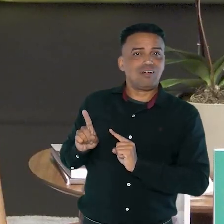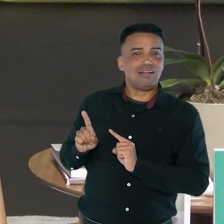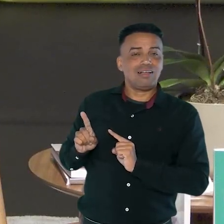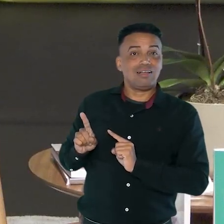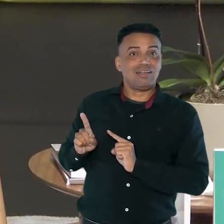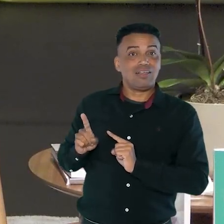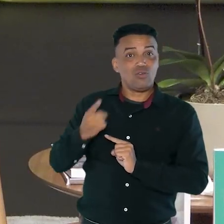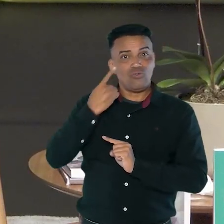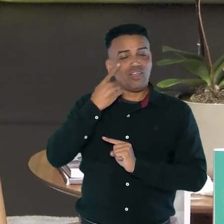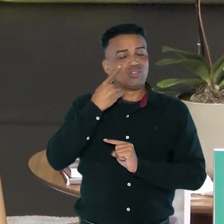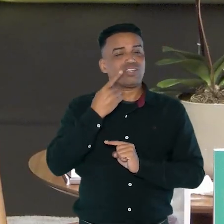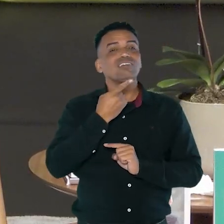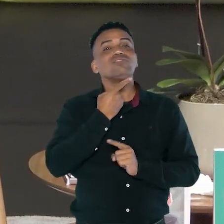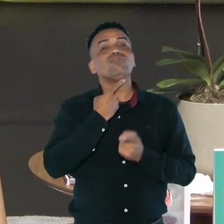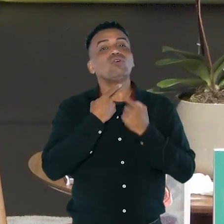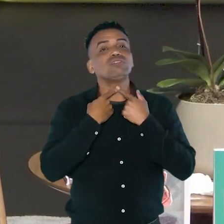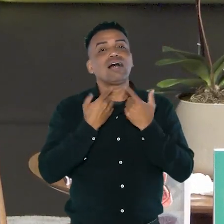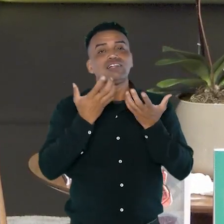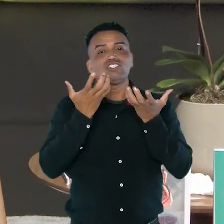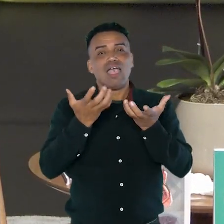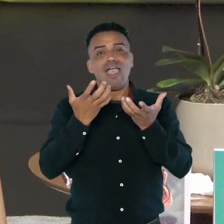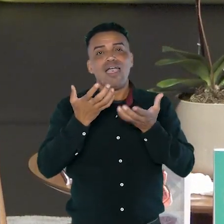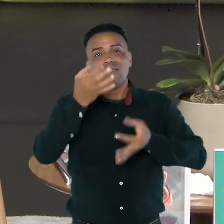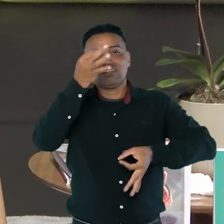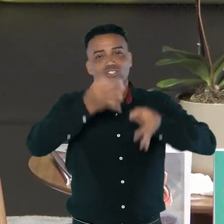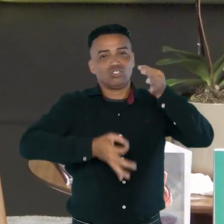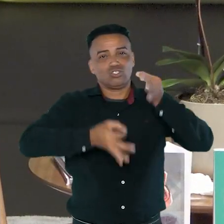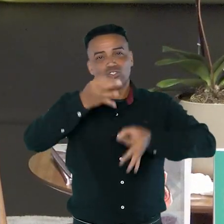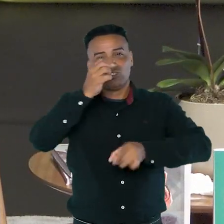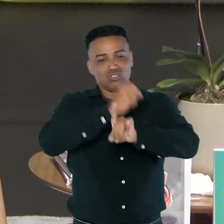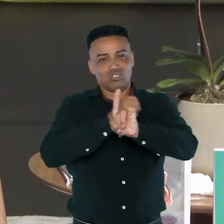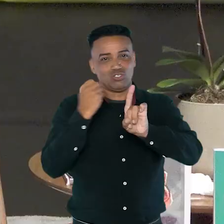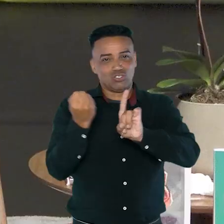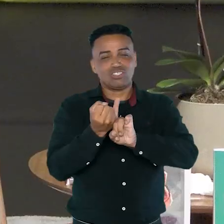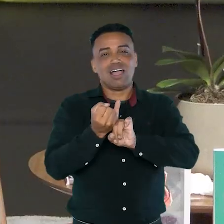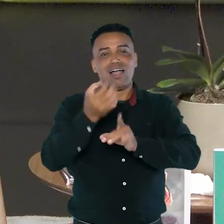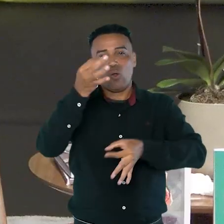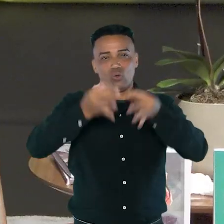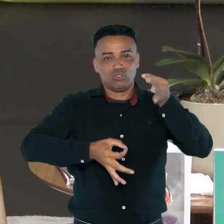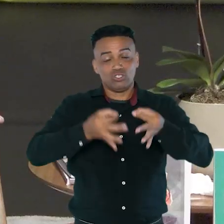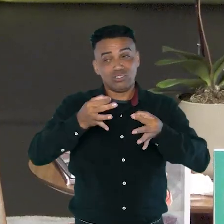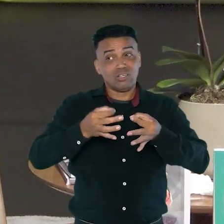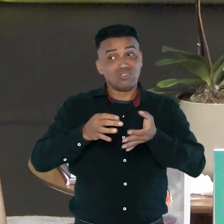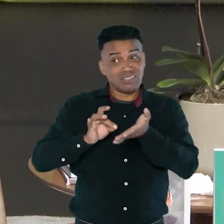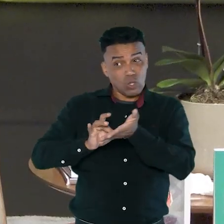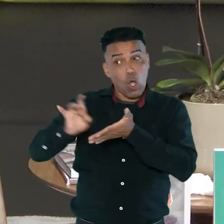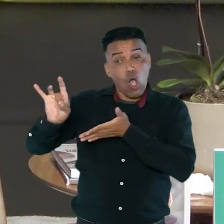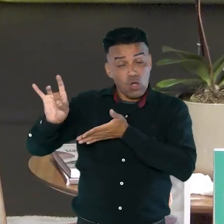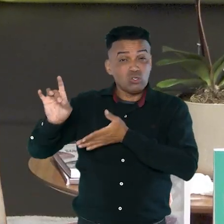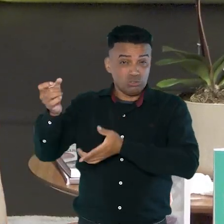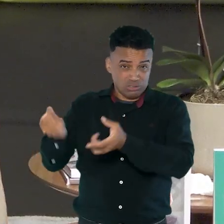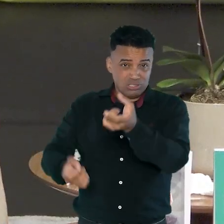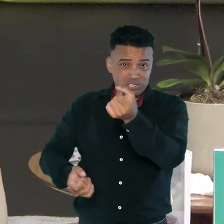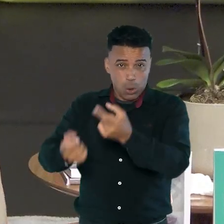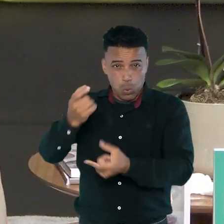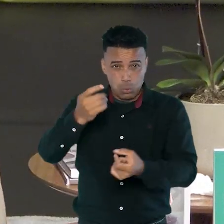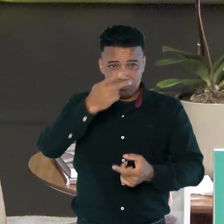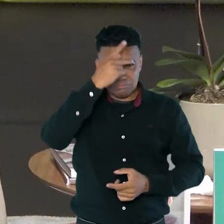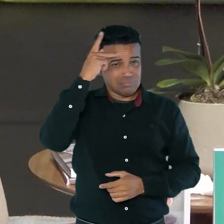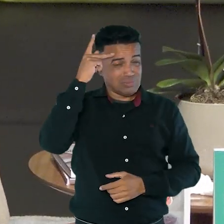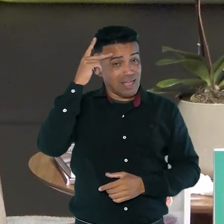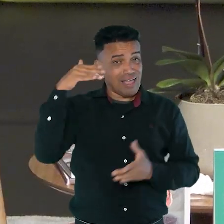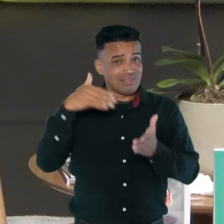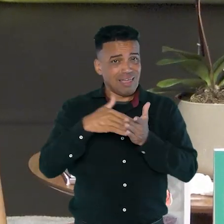vejo como sede de justiça social. Eu acho que individualmente a gente tem ódio de algumas pessoas. Até de